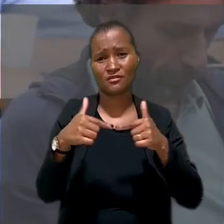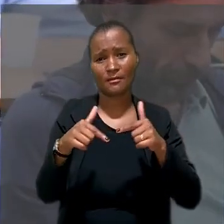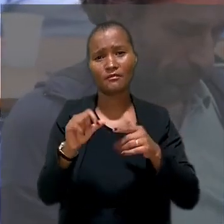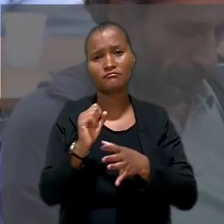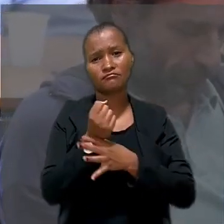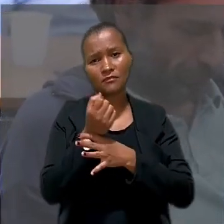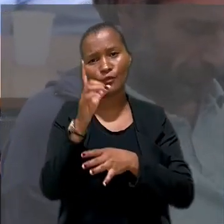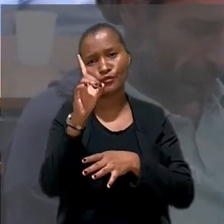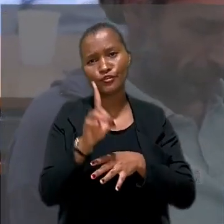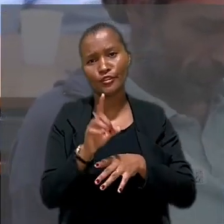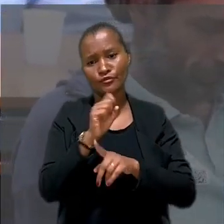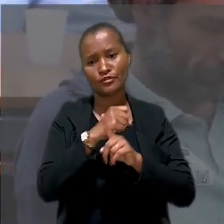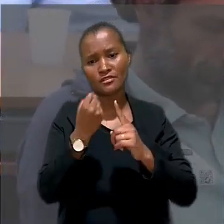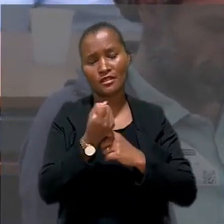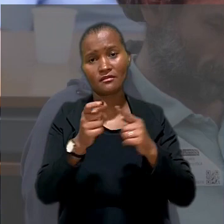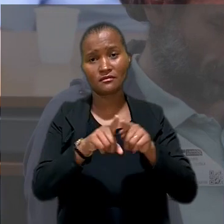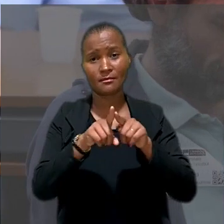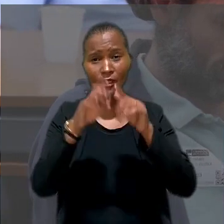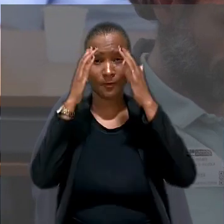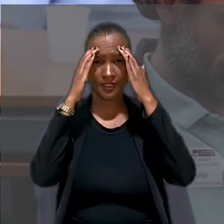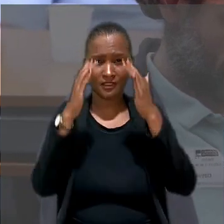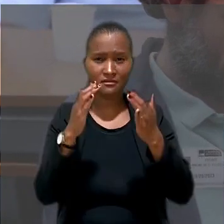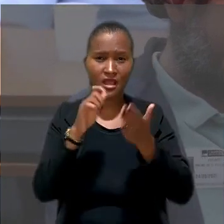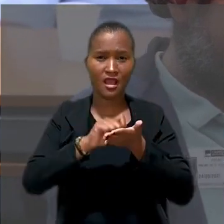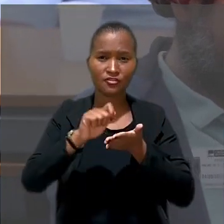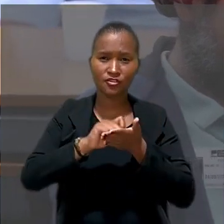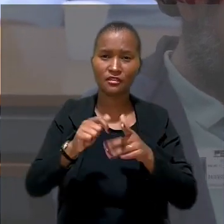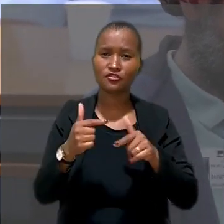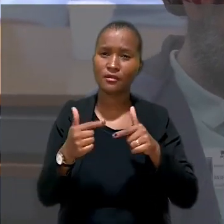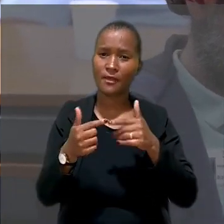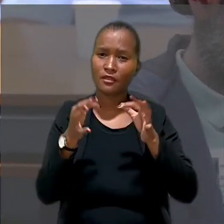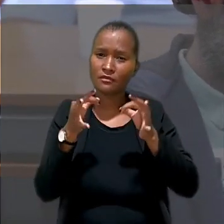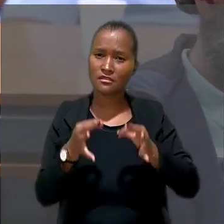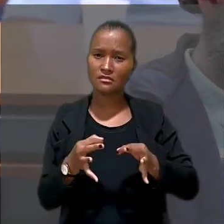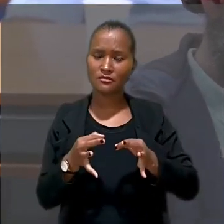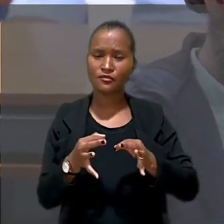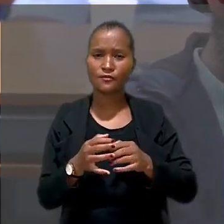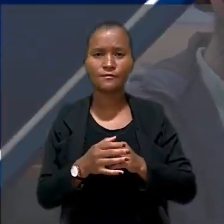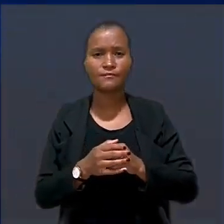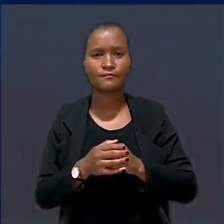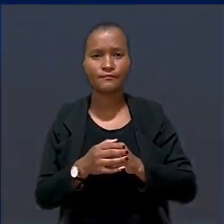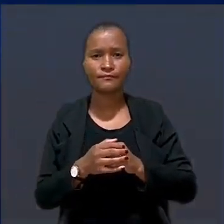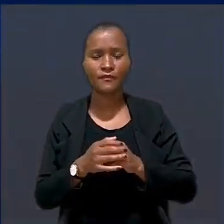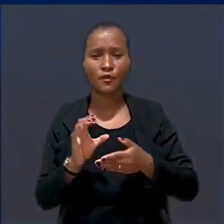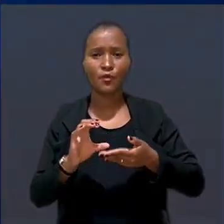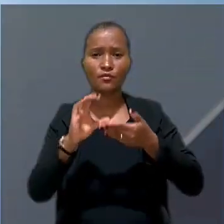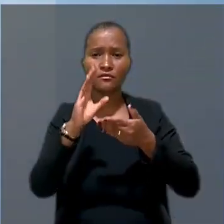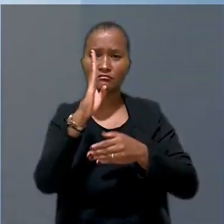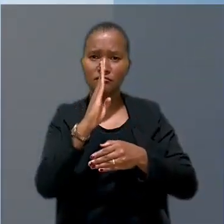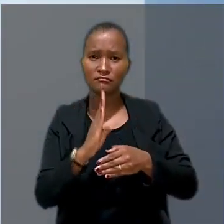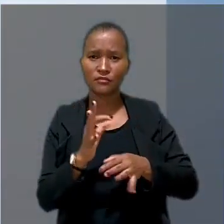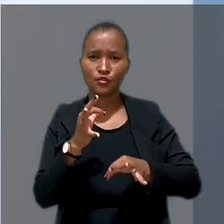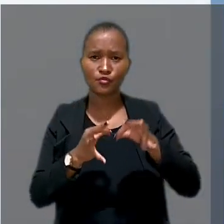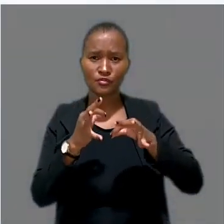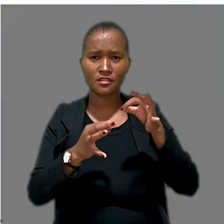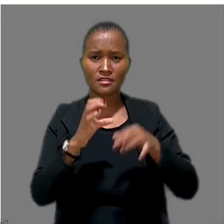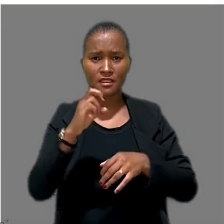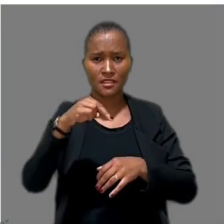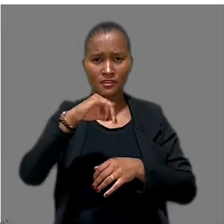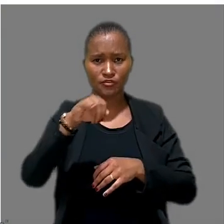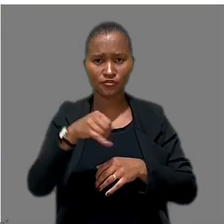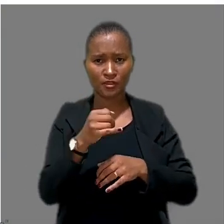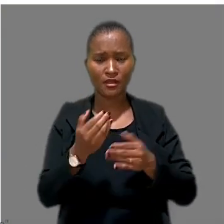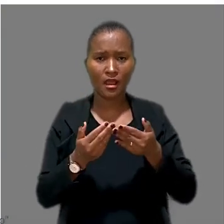para assegurar os direitos sociais e cumprir a agenda de trabalho decente. O Conselho Nacional de